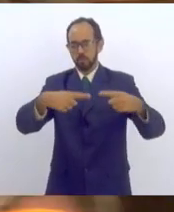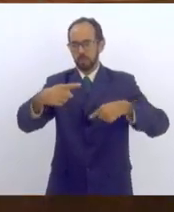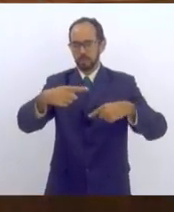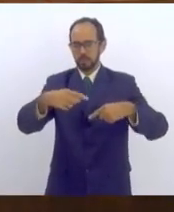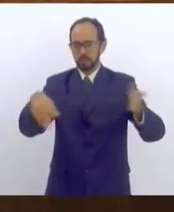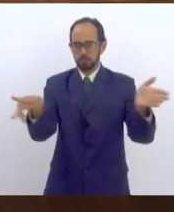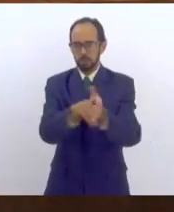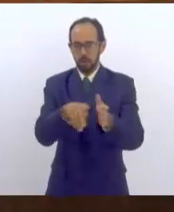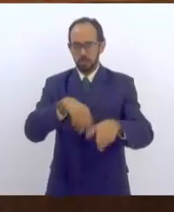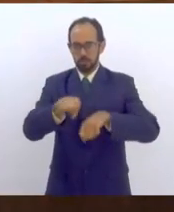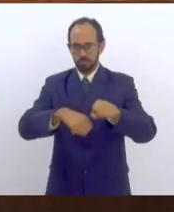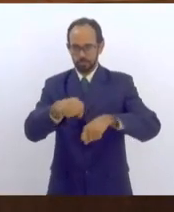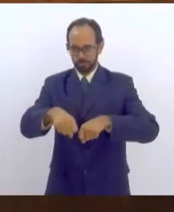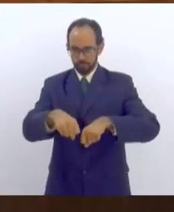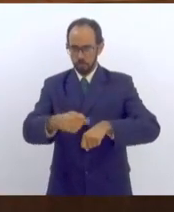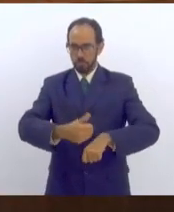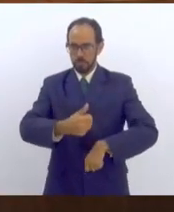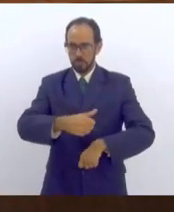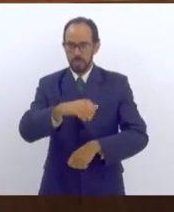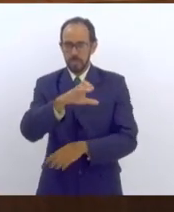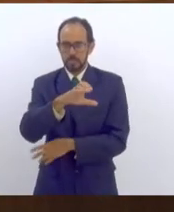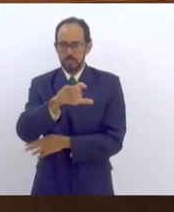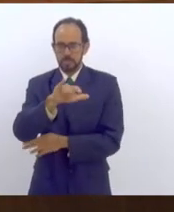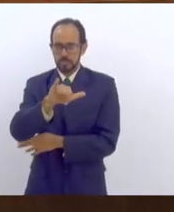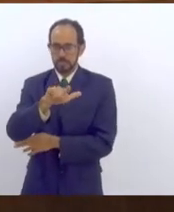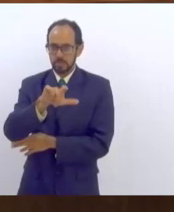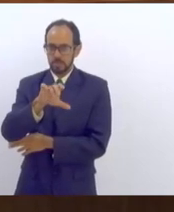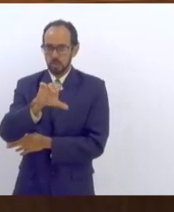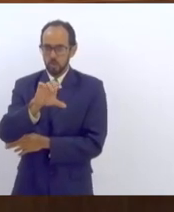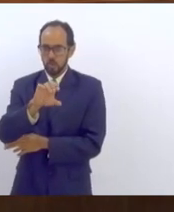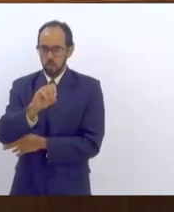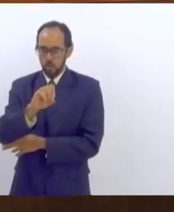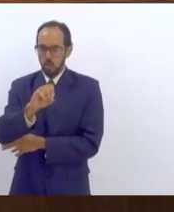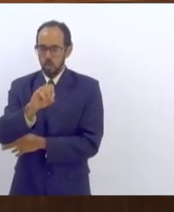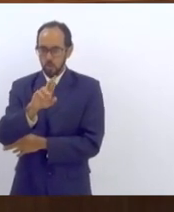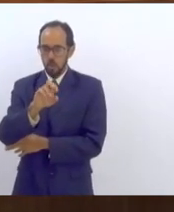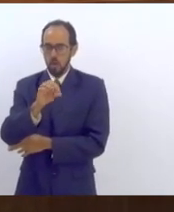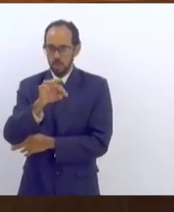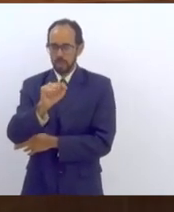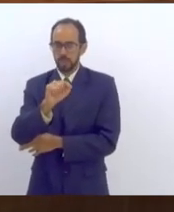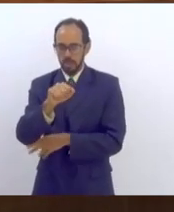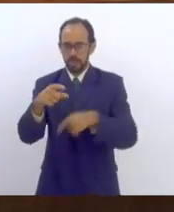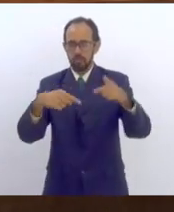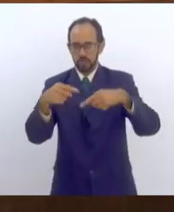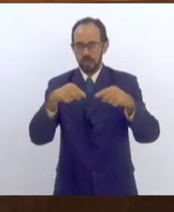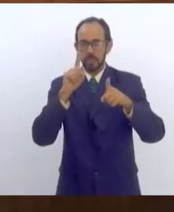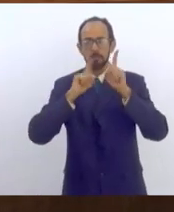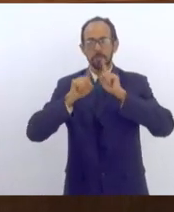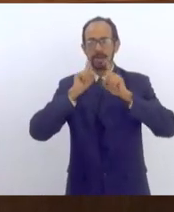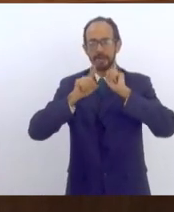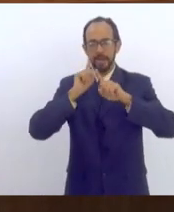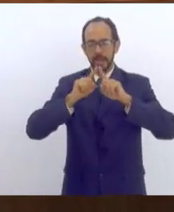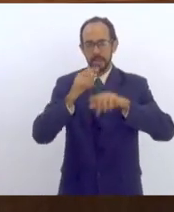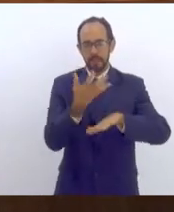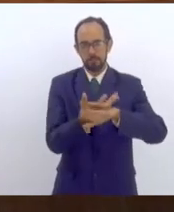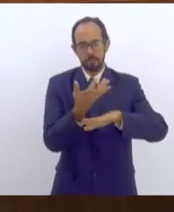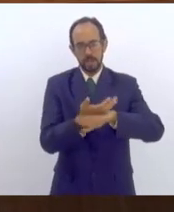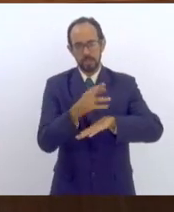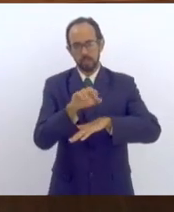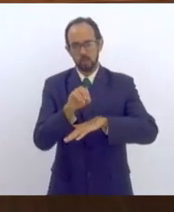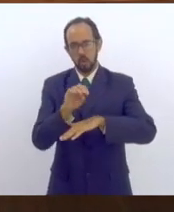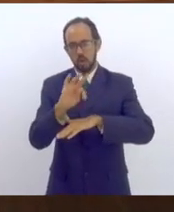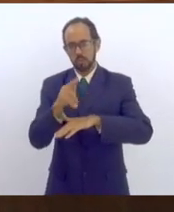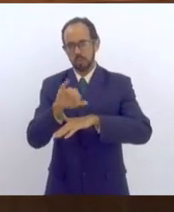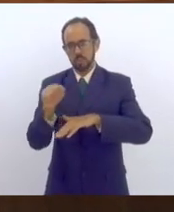a ciclorrota, que fica na Avenida Maricá, no trecho compreendido entre a Praça do Rocha e a Praça